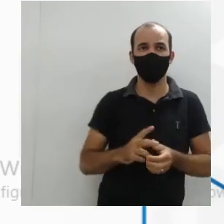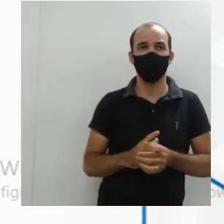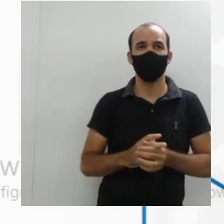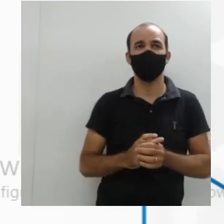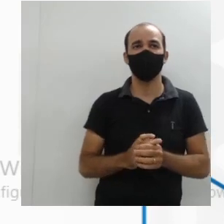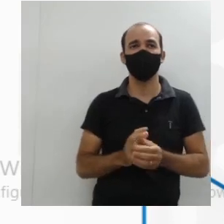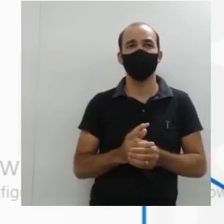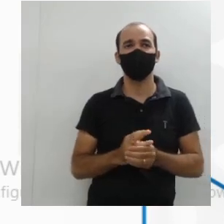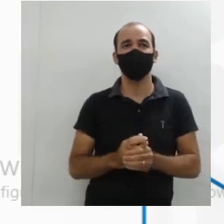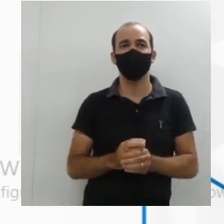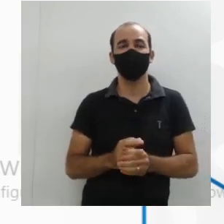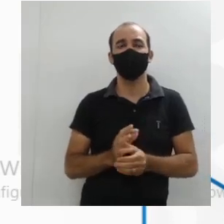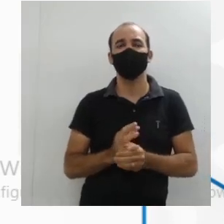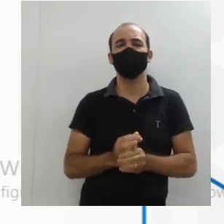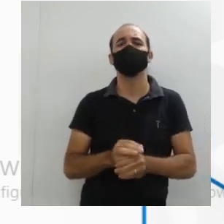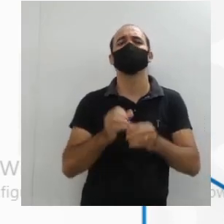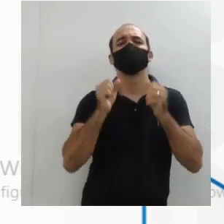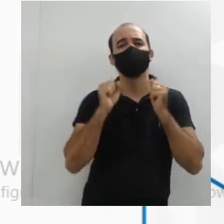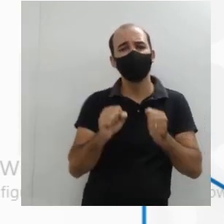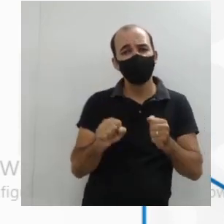no Marconi,